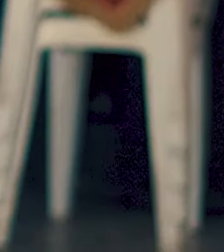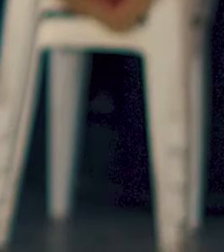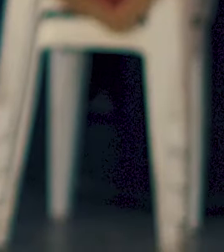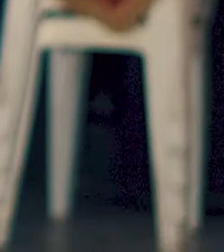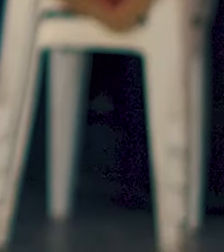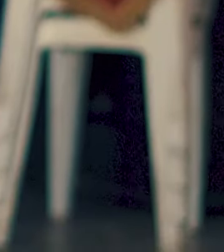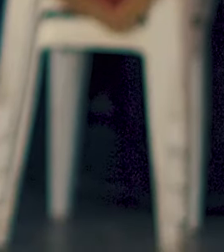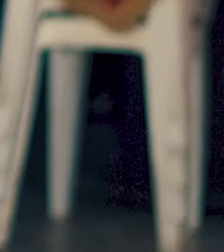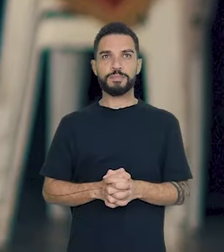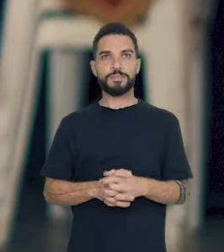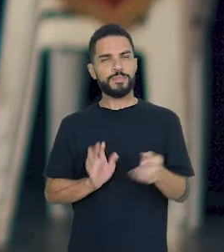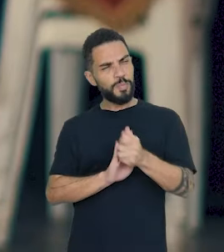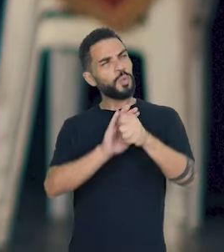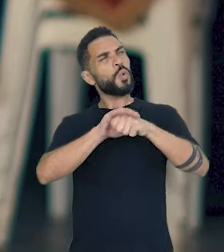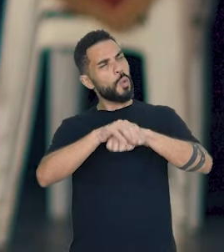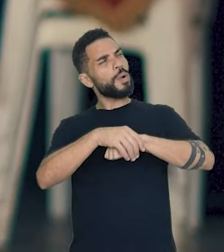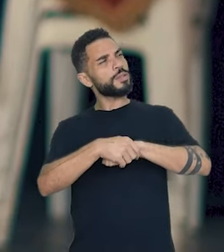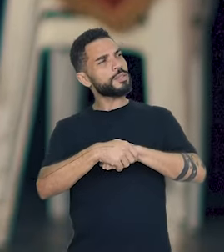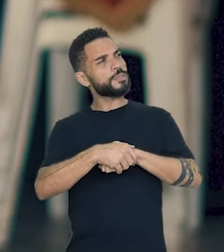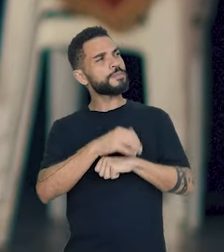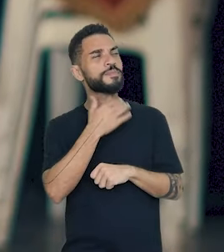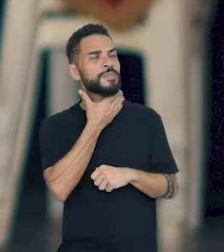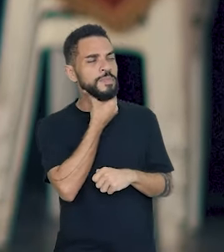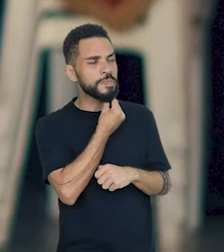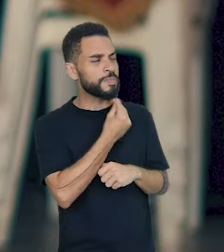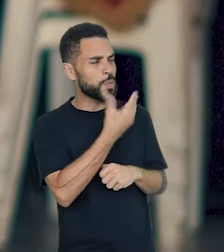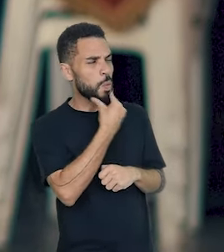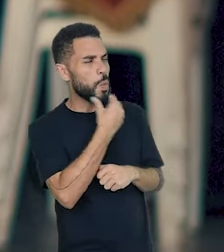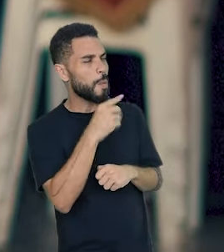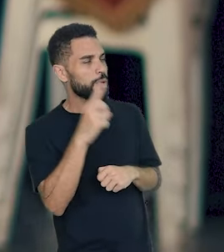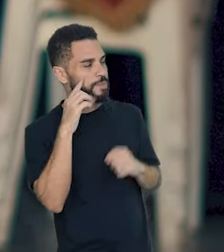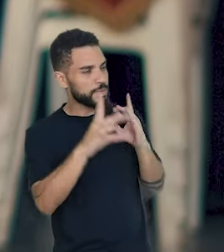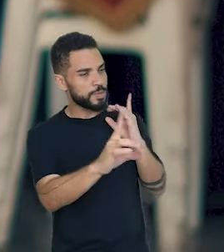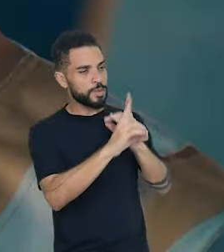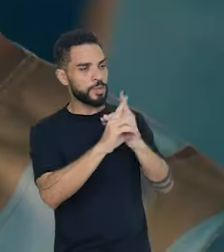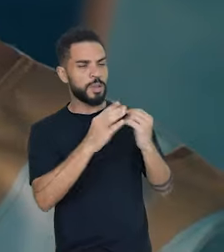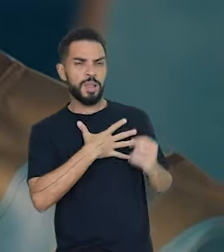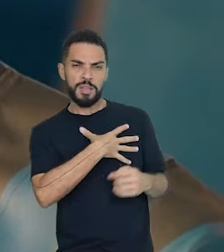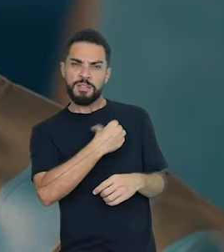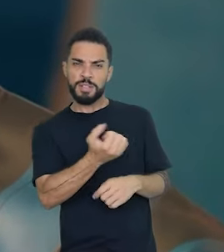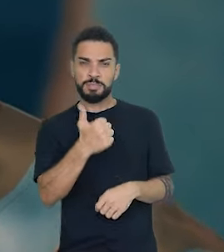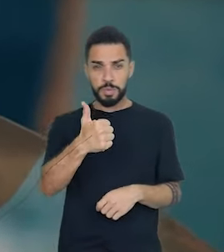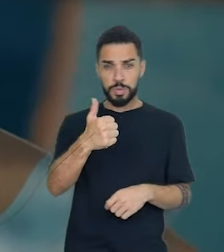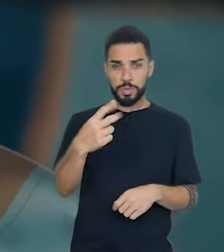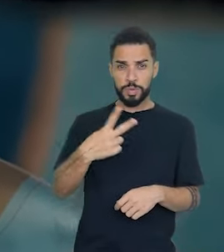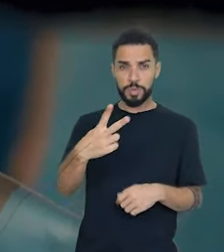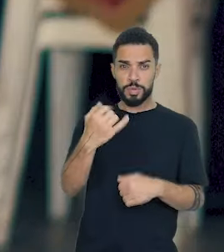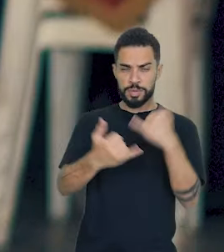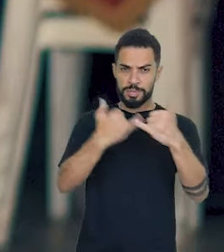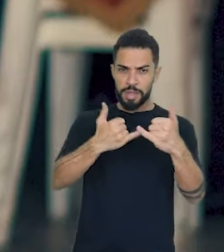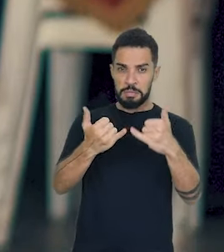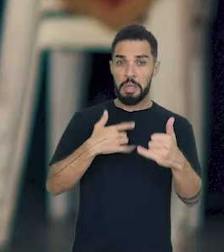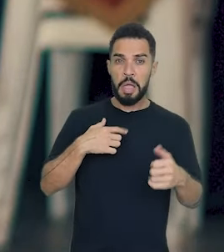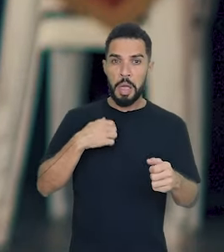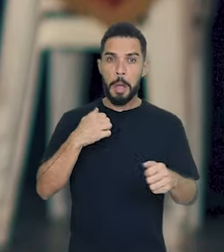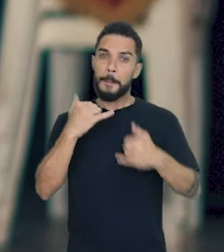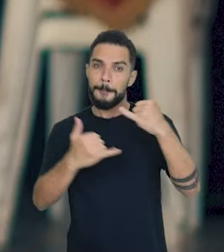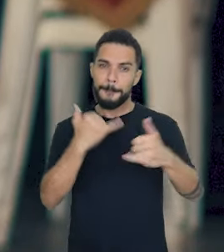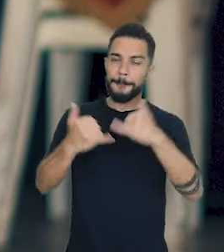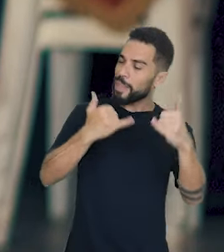Uma noite, o Valdemar viu minha menina, minha filha Samara, com 12 anos. Aí eles começaram a brincar. Ela arrumou um